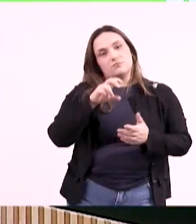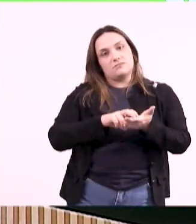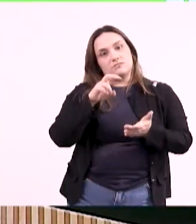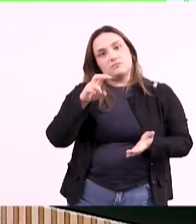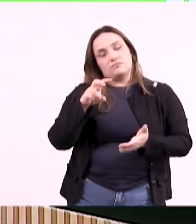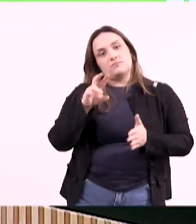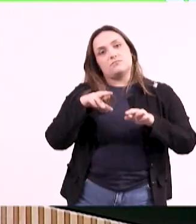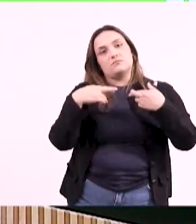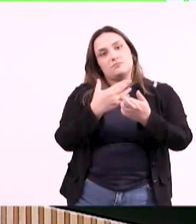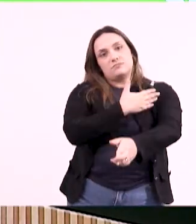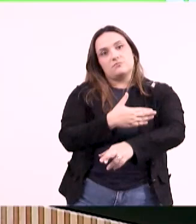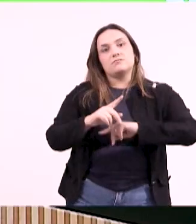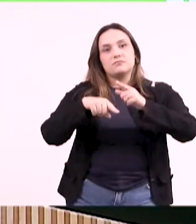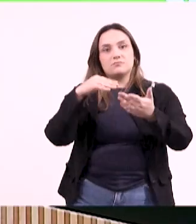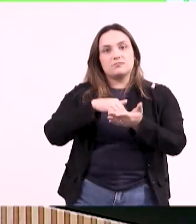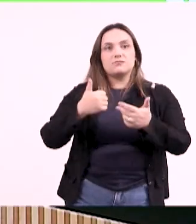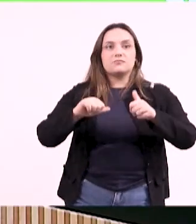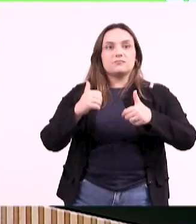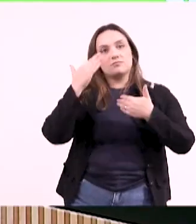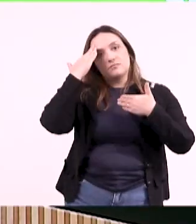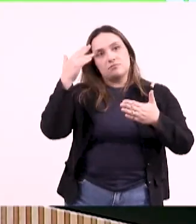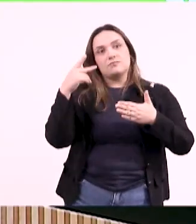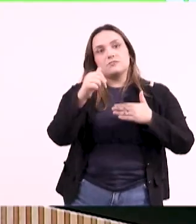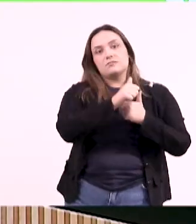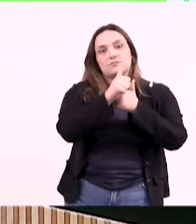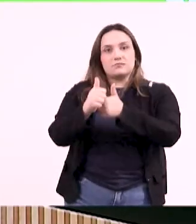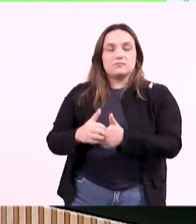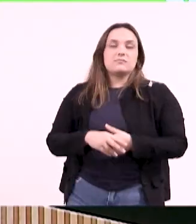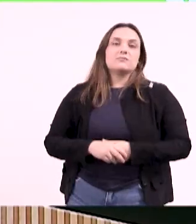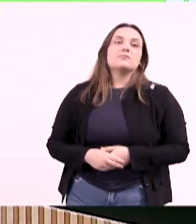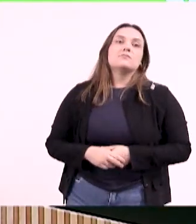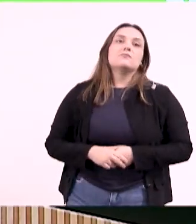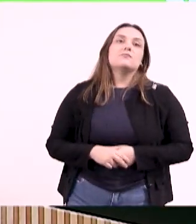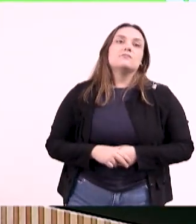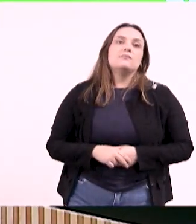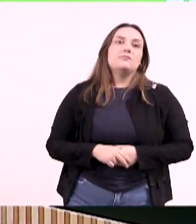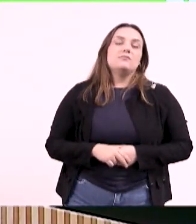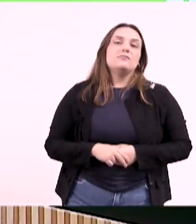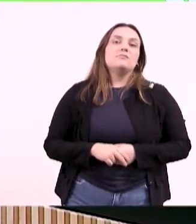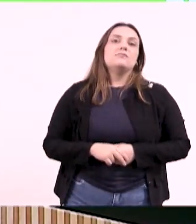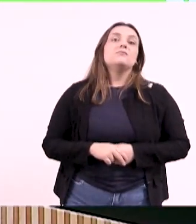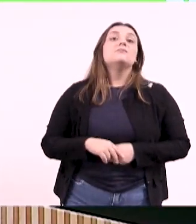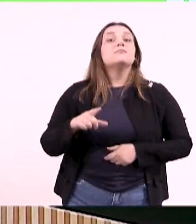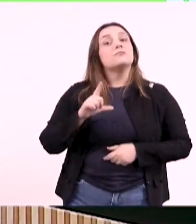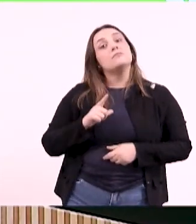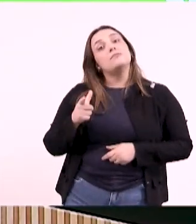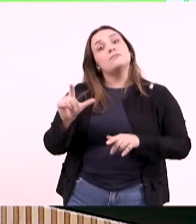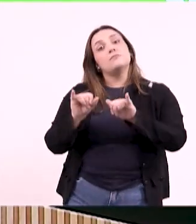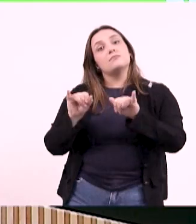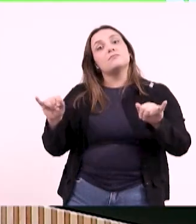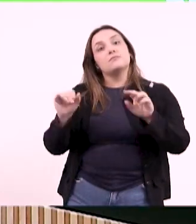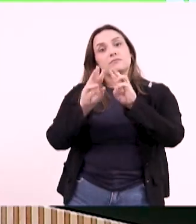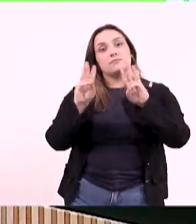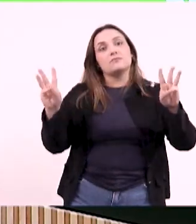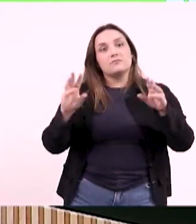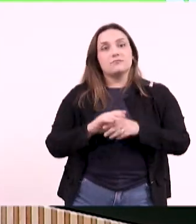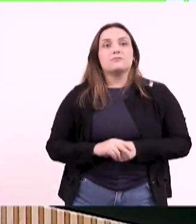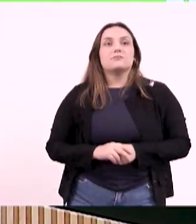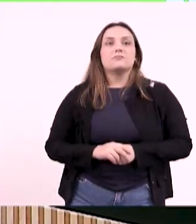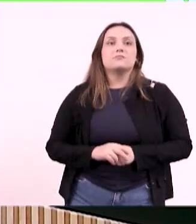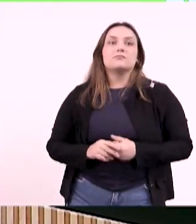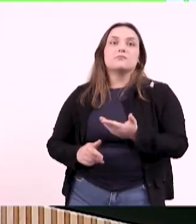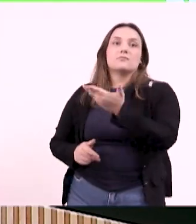logo após o Redação Final. Muito obrigado pela sua companhia. Lembrando que vocês também sempre acompanham outras notícias lá no nosso site, o